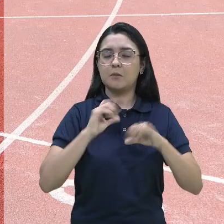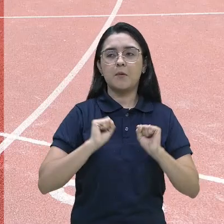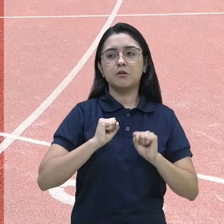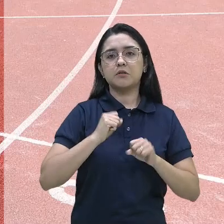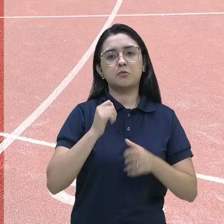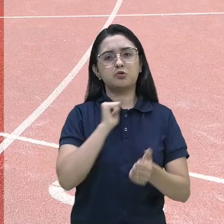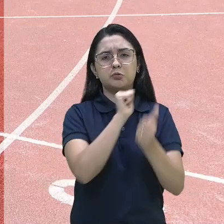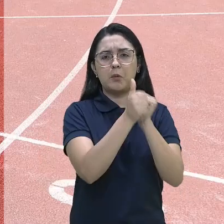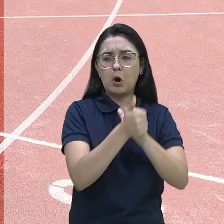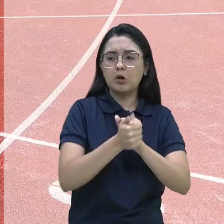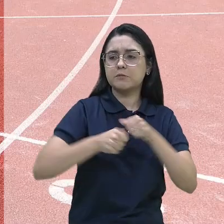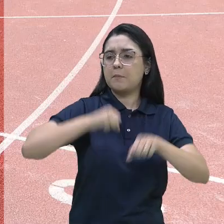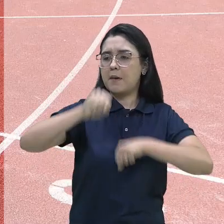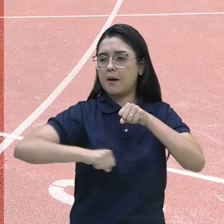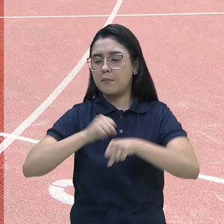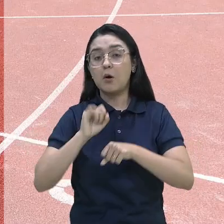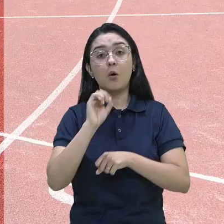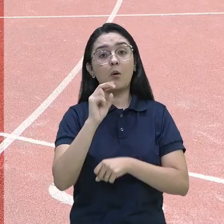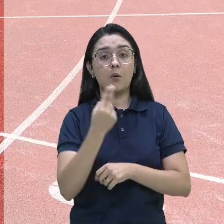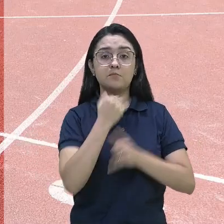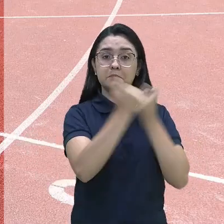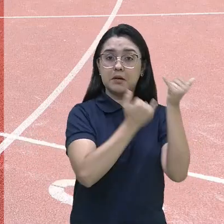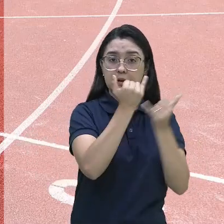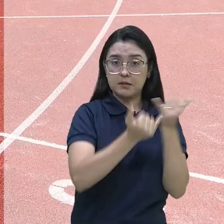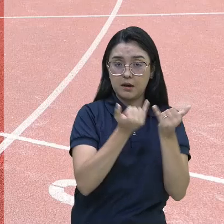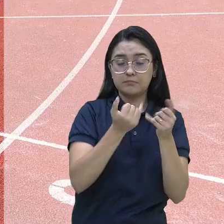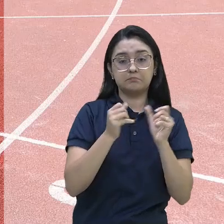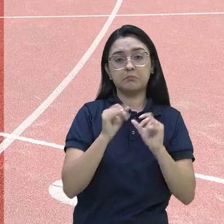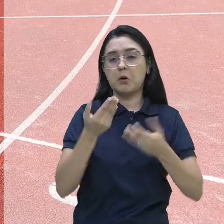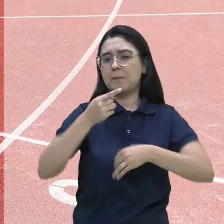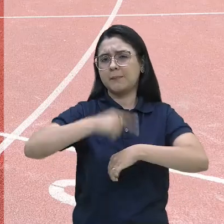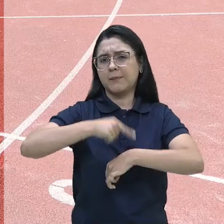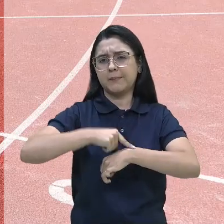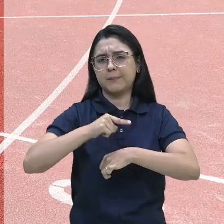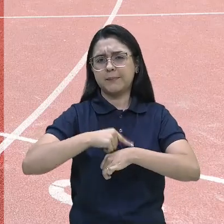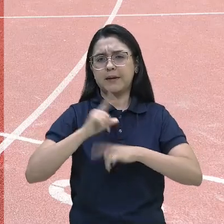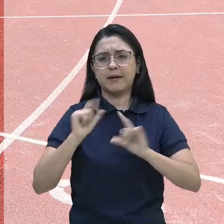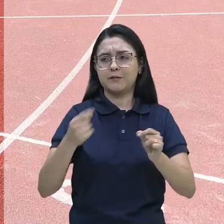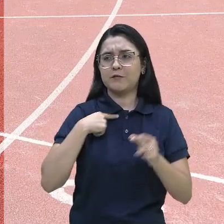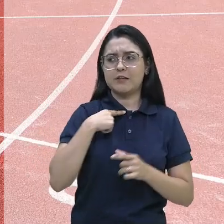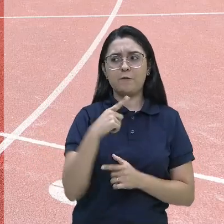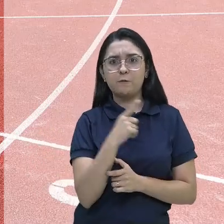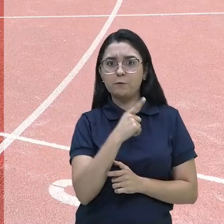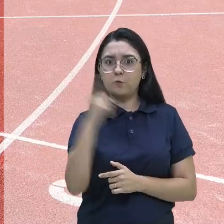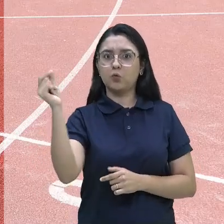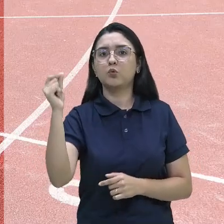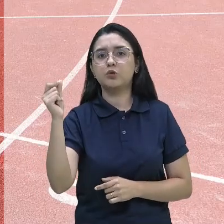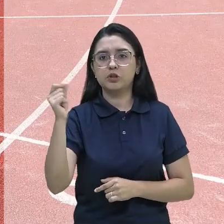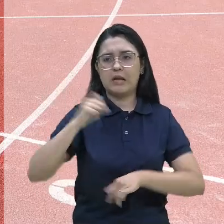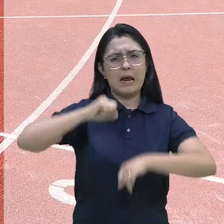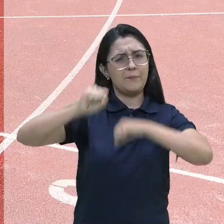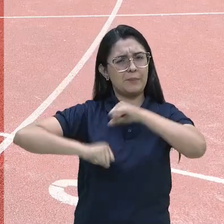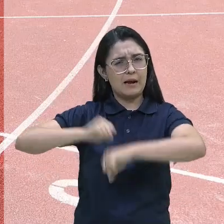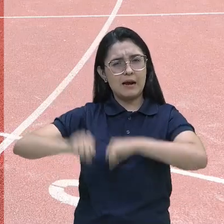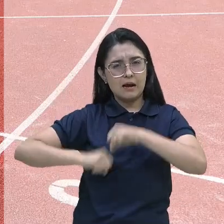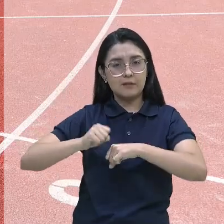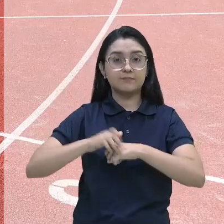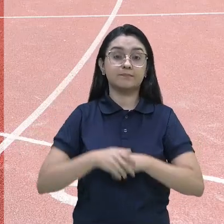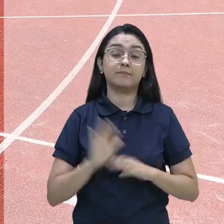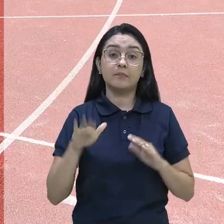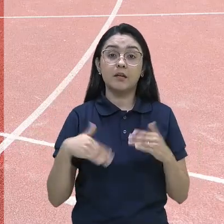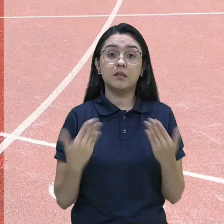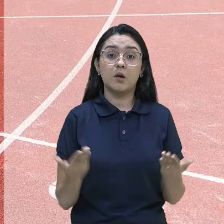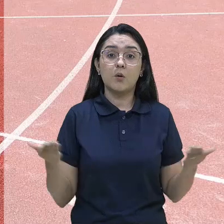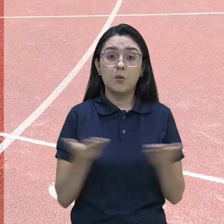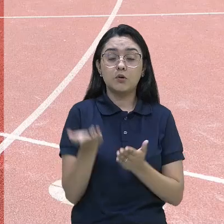esporte, seja por brincadeira, seja no momento aí de fuga, né, de uma situação, enfim. Então, nós